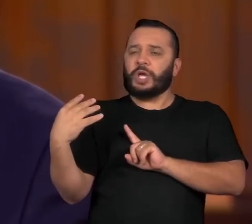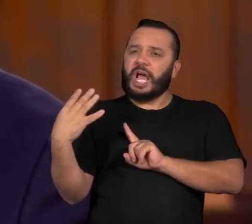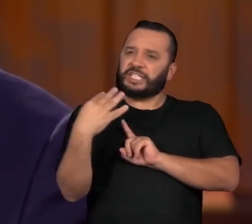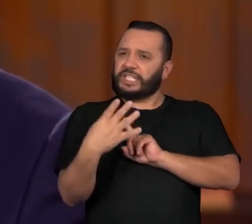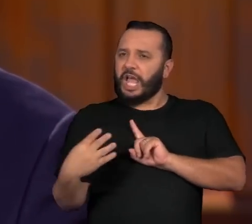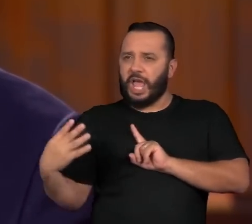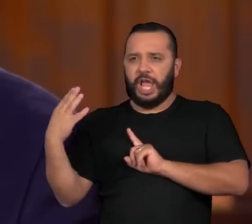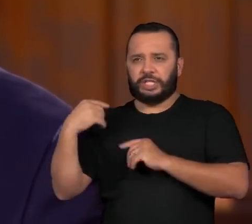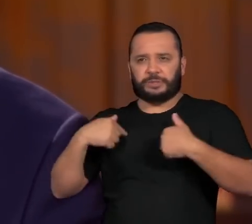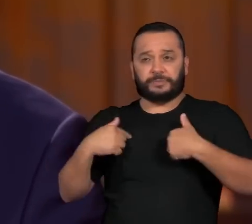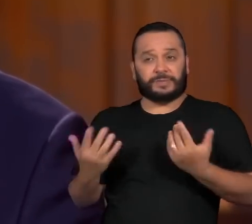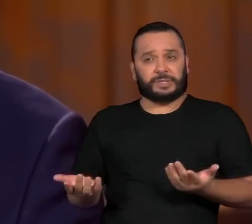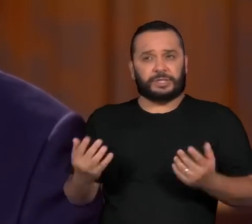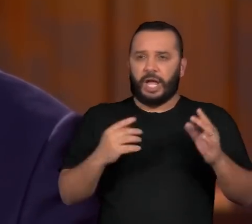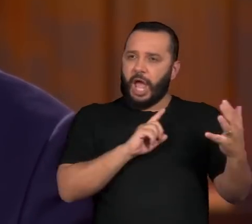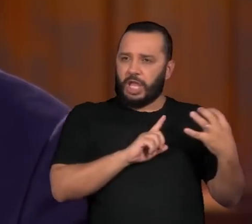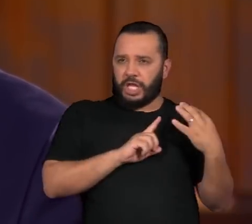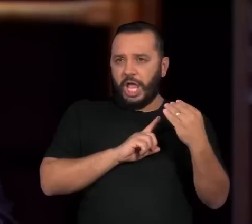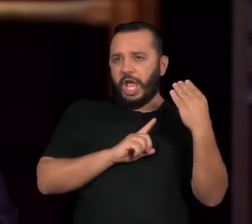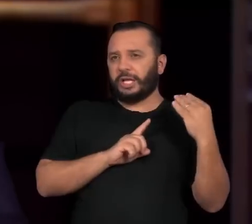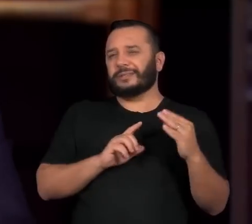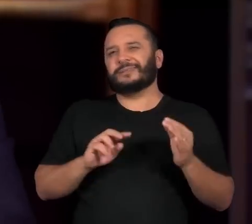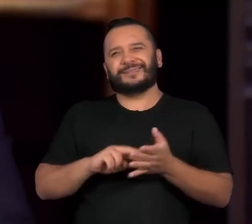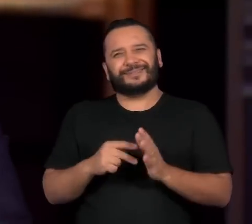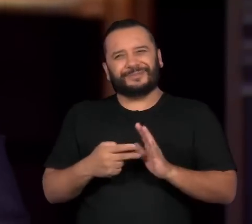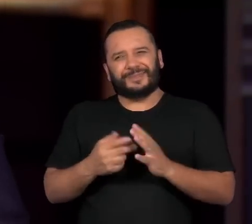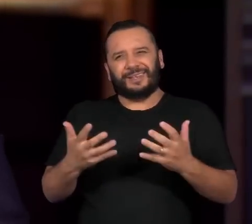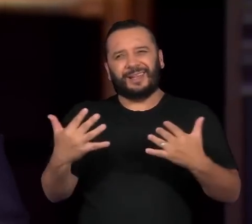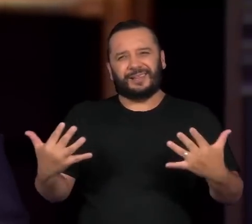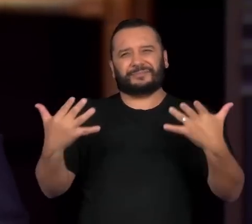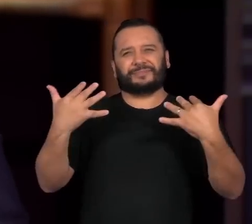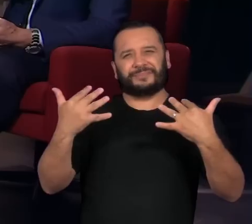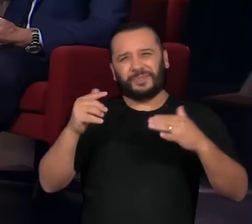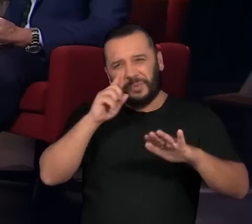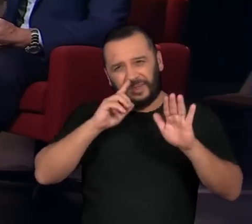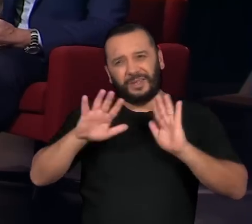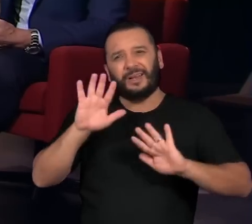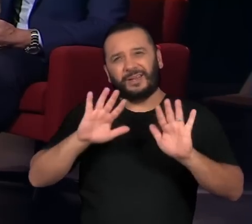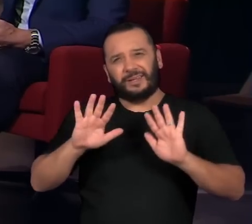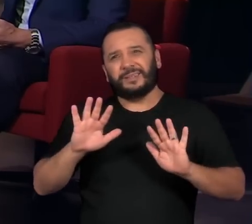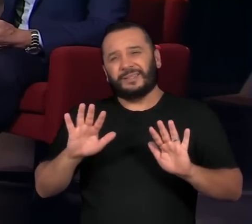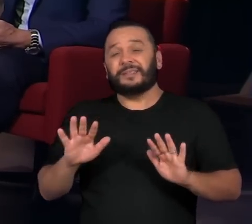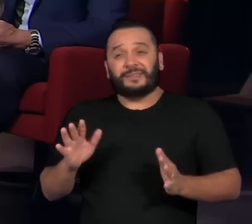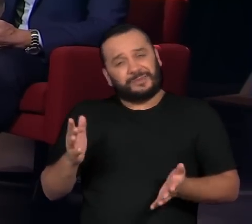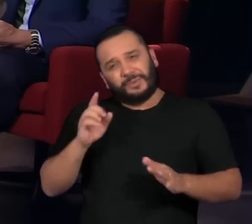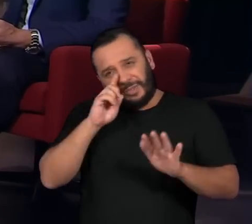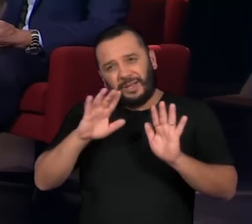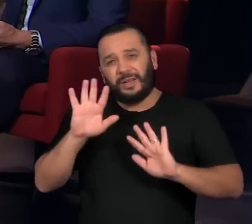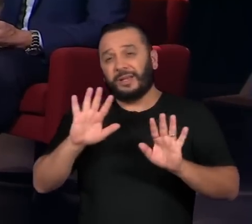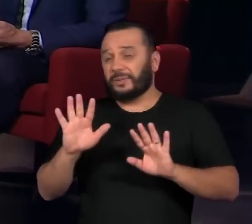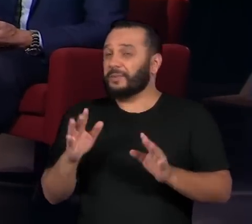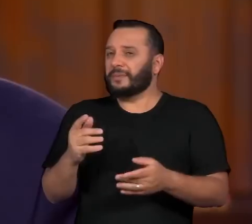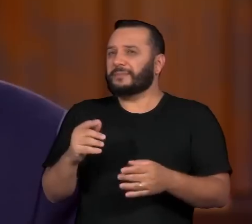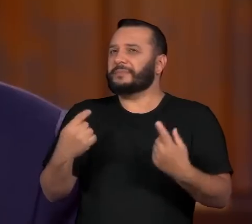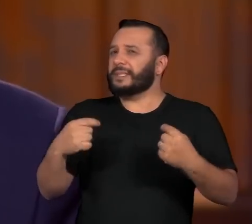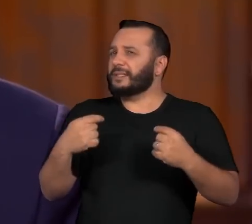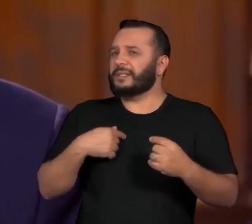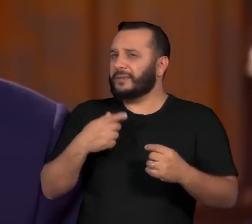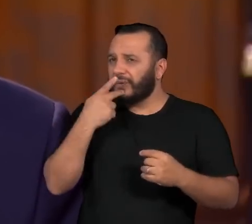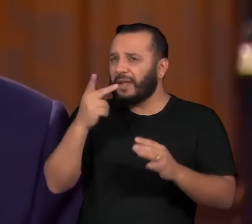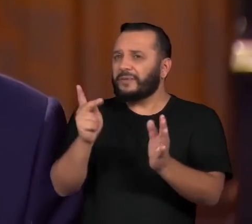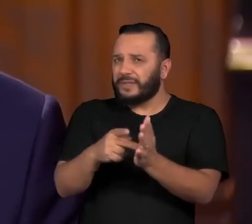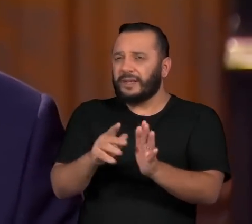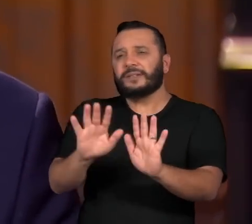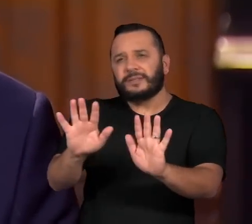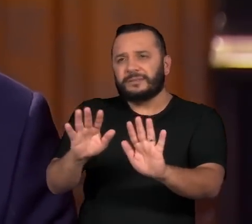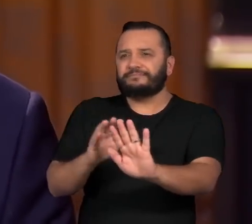está querendo holofote. Sei, Né? Porque também você pode pegar da desgraça e fazer um holofote para Sim. você. Você tem que ser muito sincero e dizer,